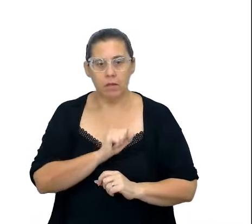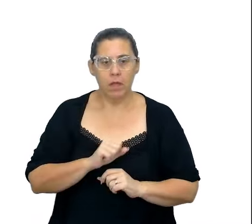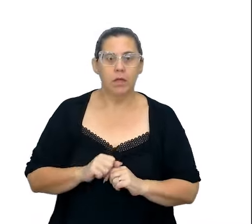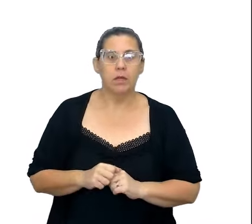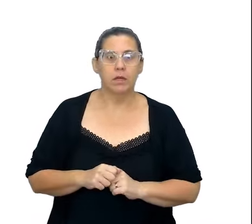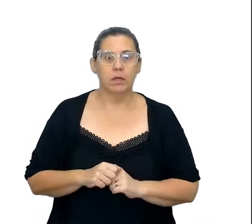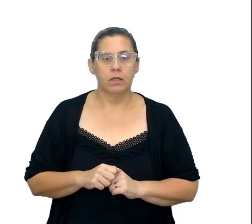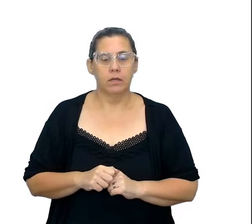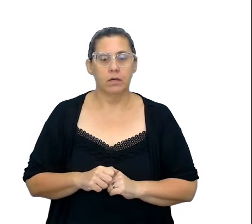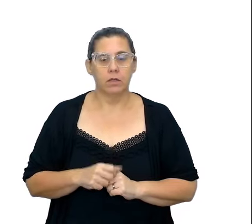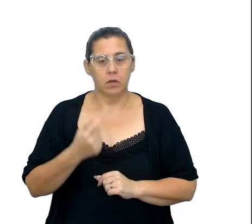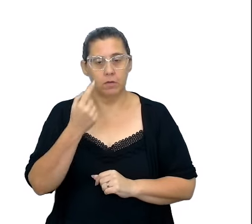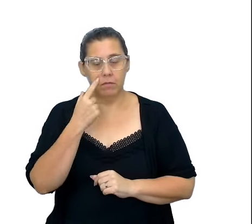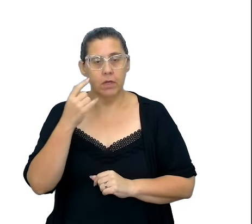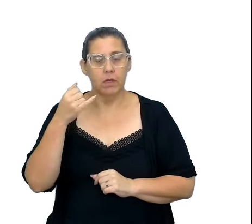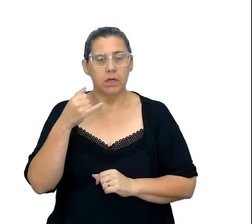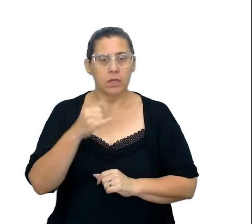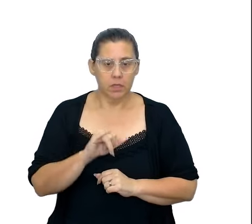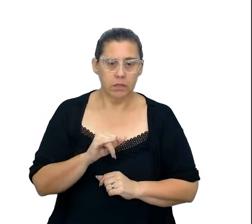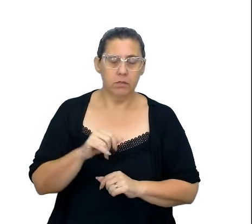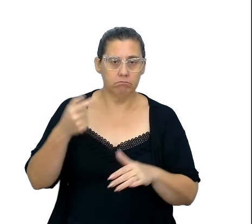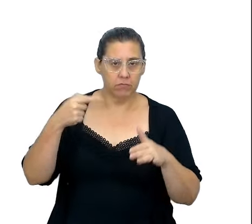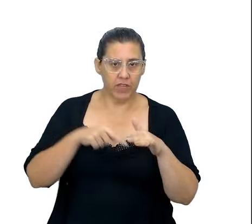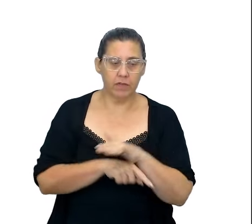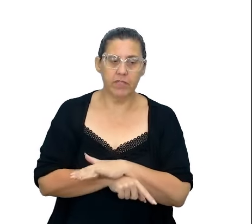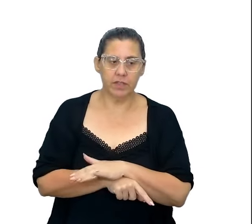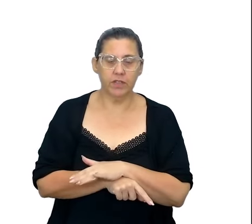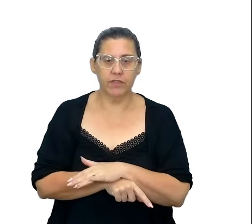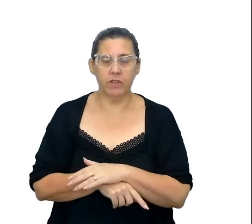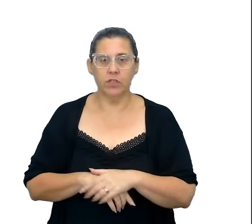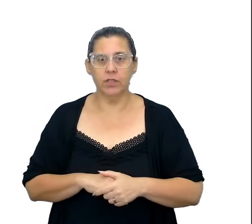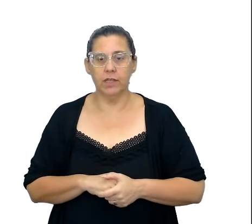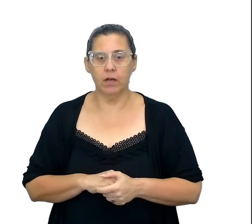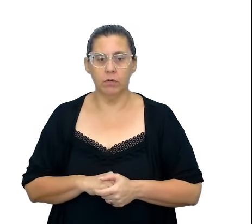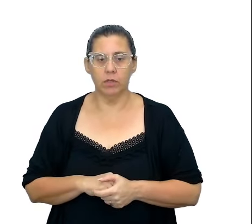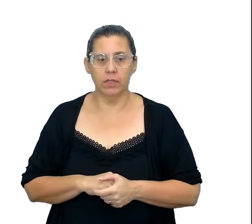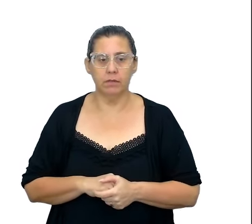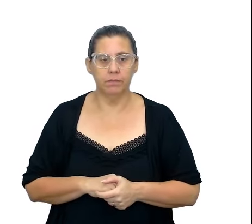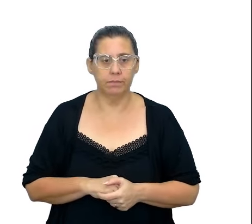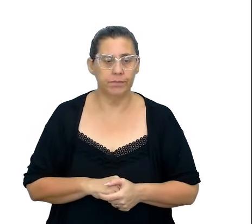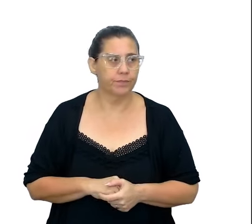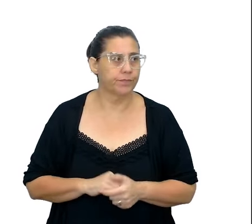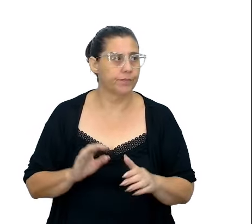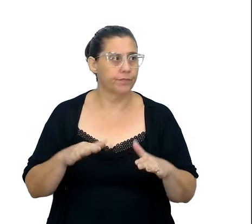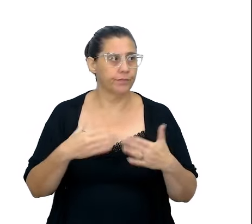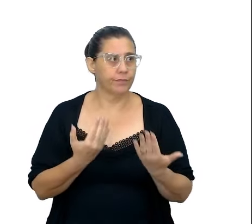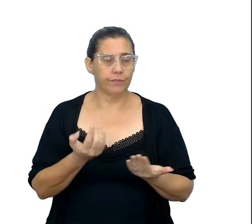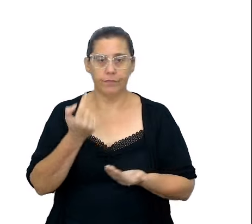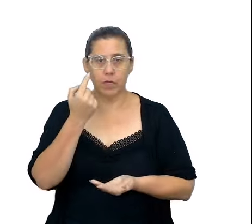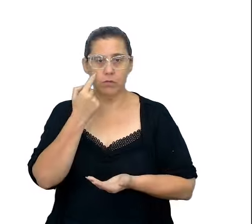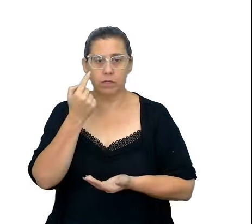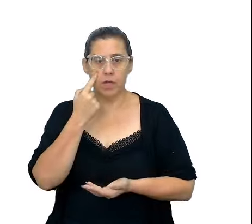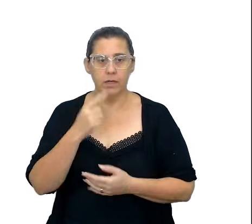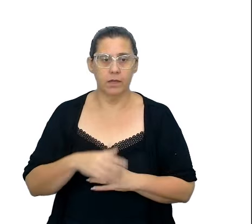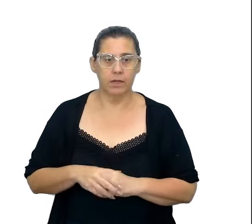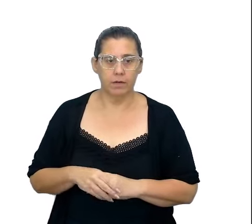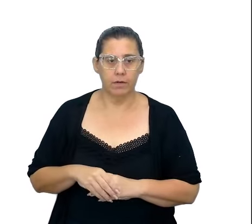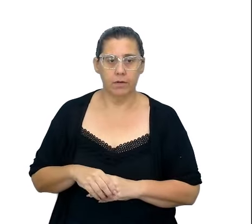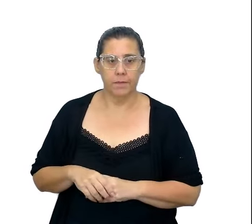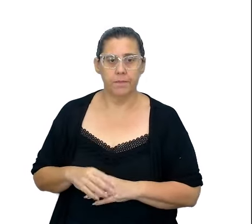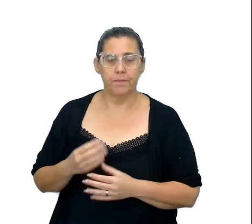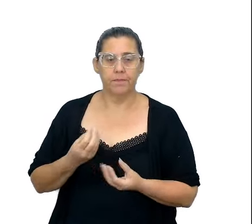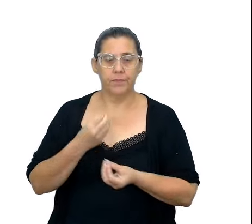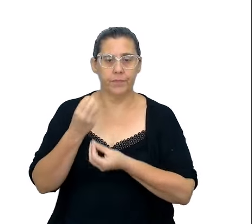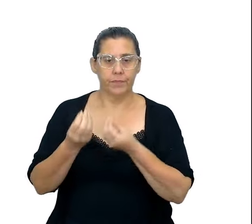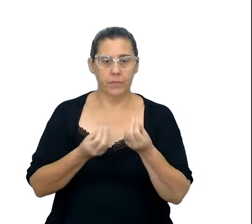aprenderam, o que precisa ser revisto e aprofundado. Bom, o que a gente viu, então, aqui, né? Como que funciona, então,